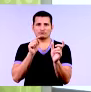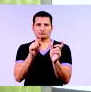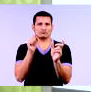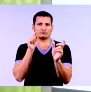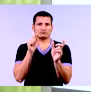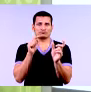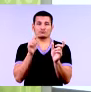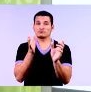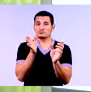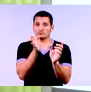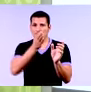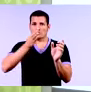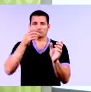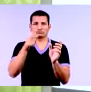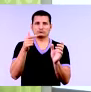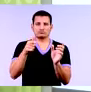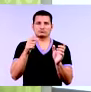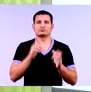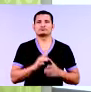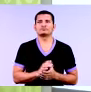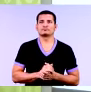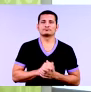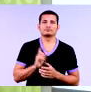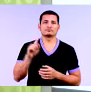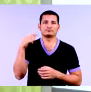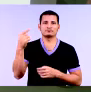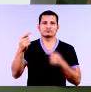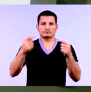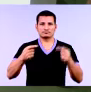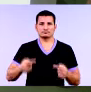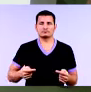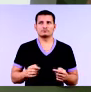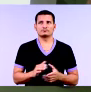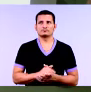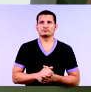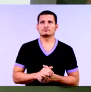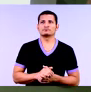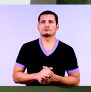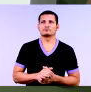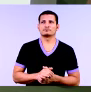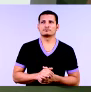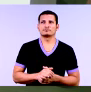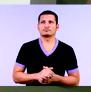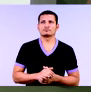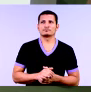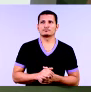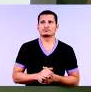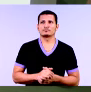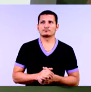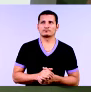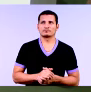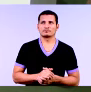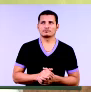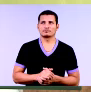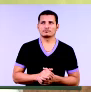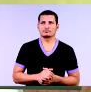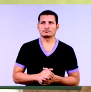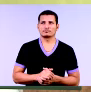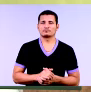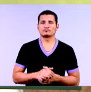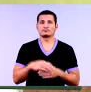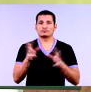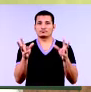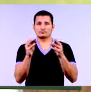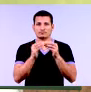sem espaço, ok? Vamos à próxima questão, professor. Ok, então ficou essa questão da concatenação